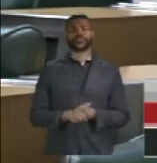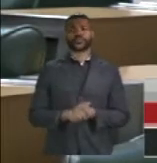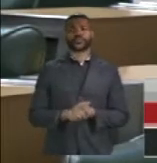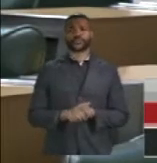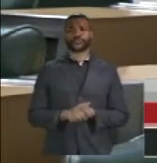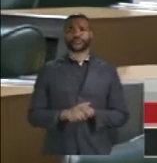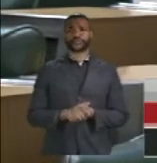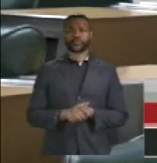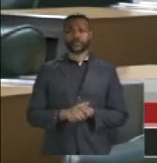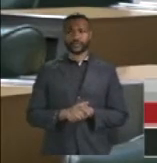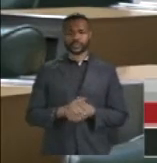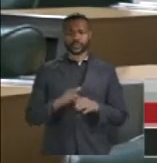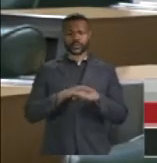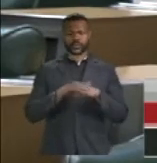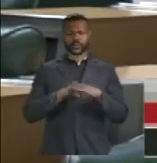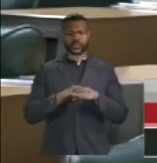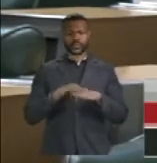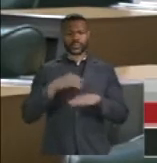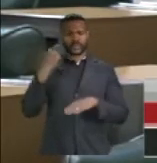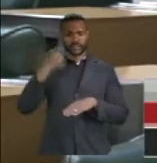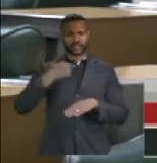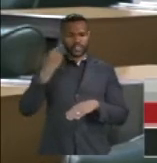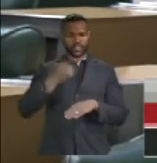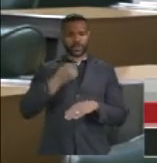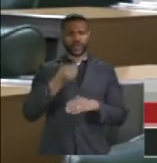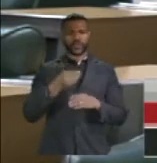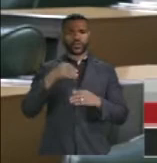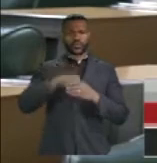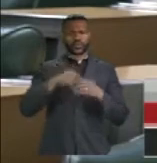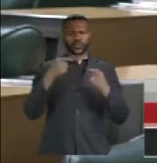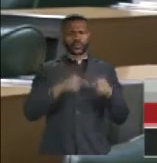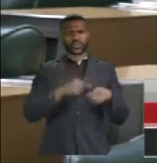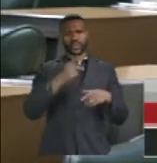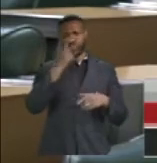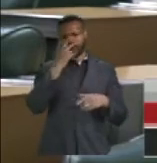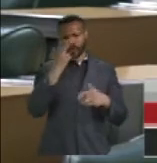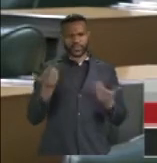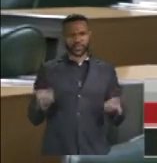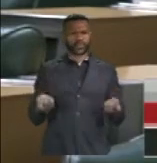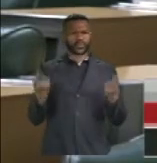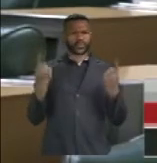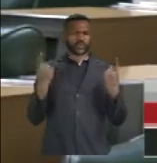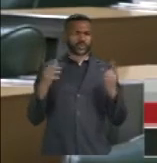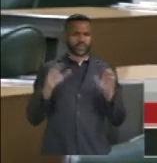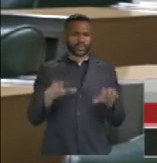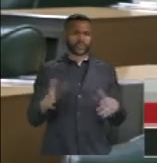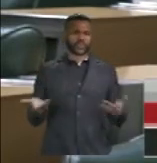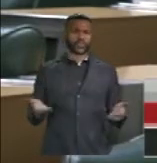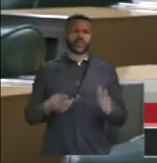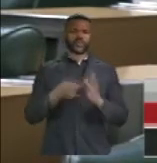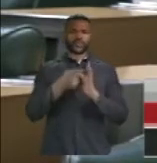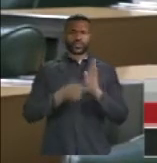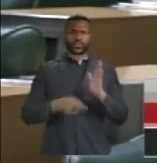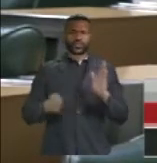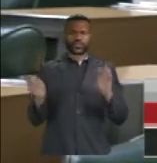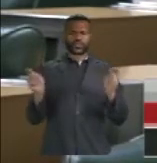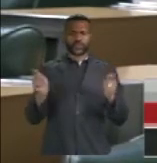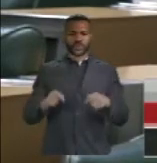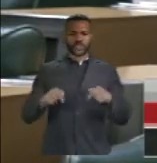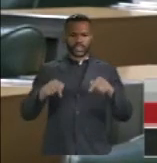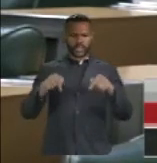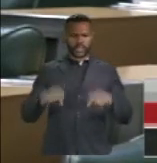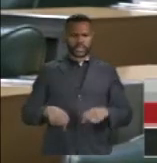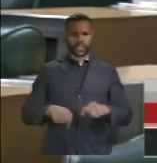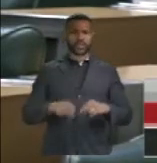houve alguns deputados aqui falando que faria o voto contrário a chamar absurdo fazer isso esse projeto poderia ser aqui